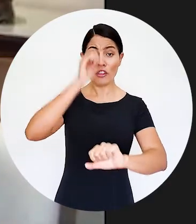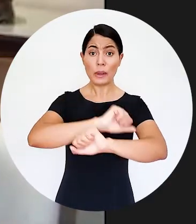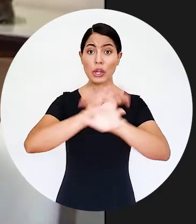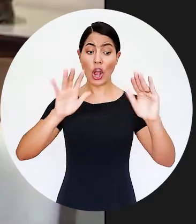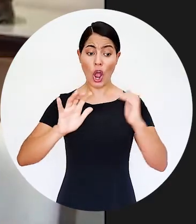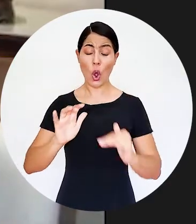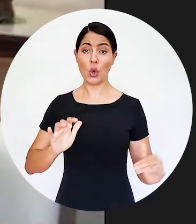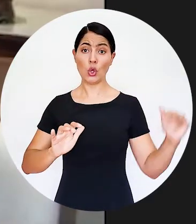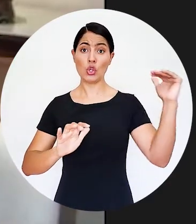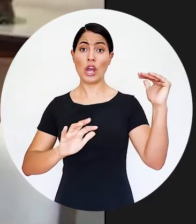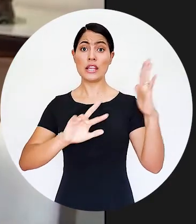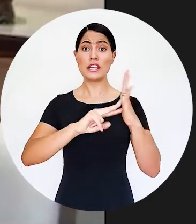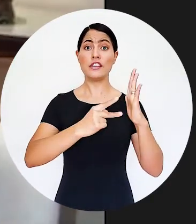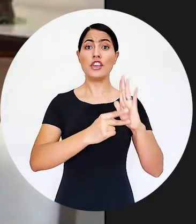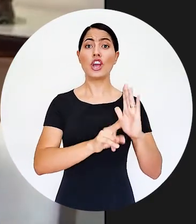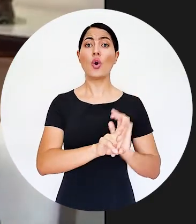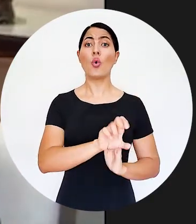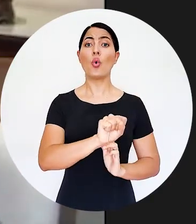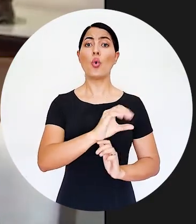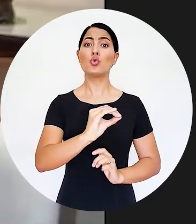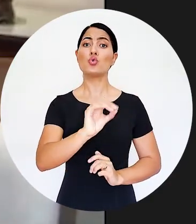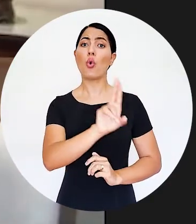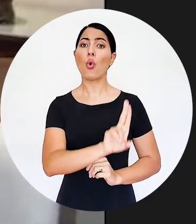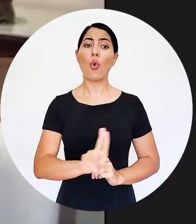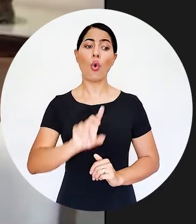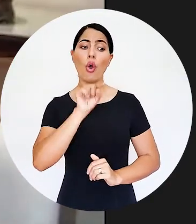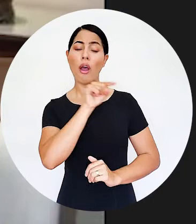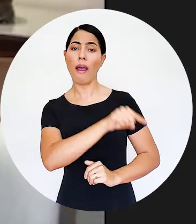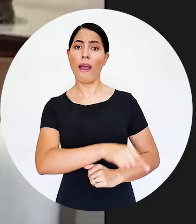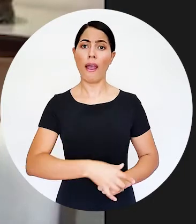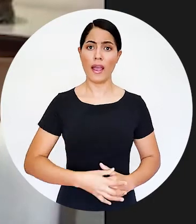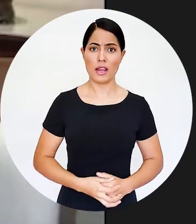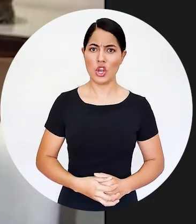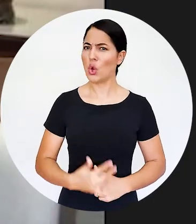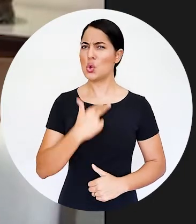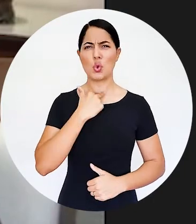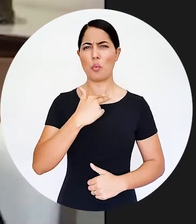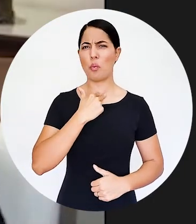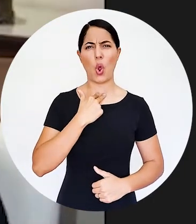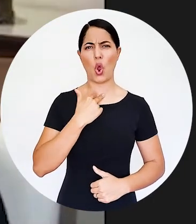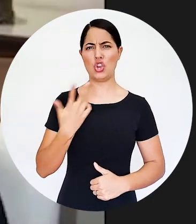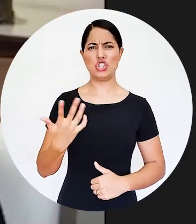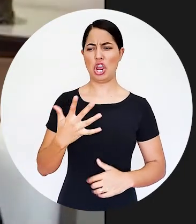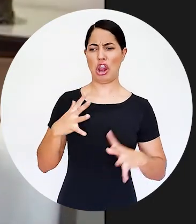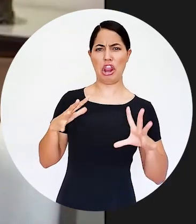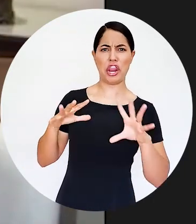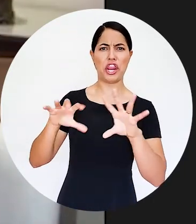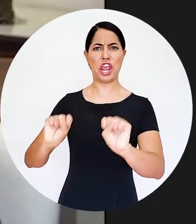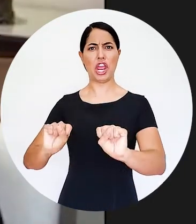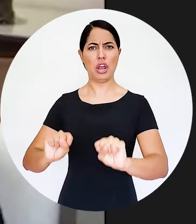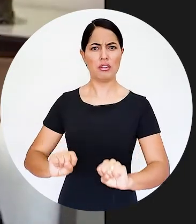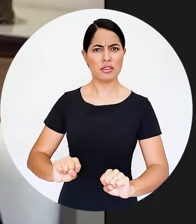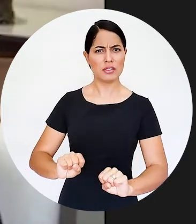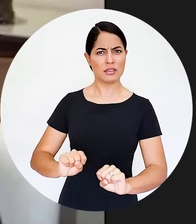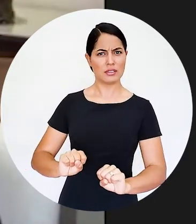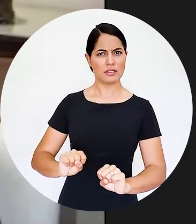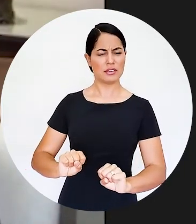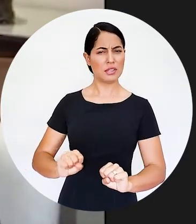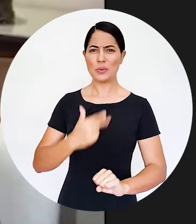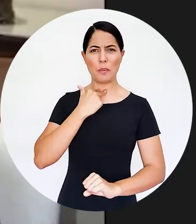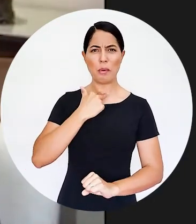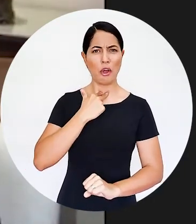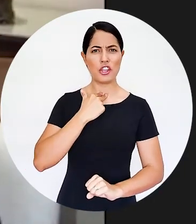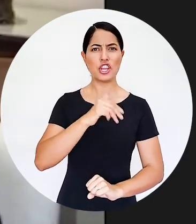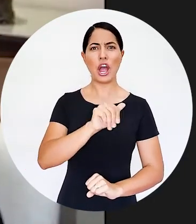autoridade para uso e não para abuso a autoridade para ser usada dentro